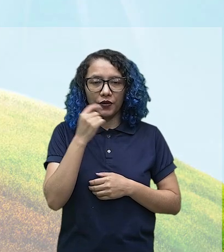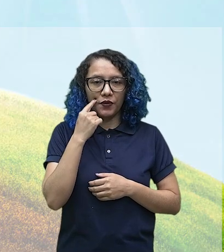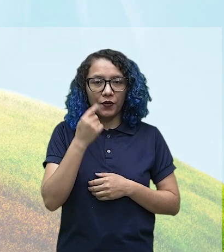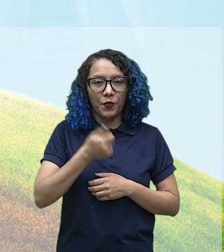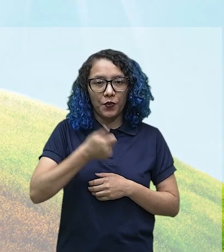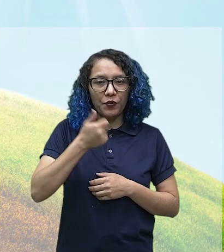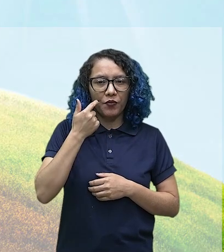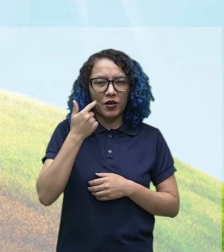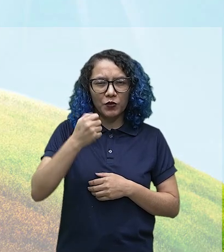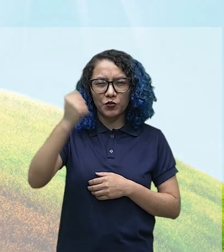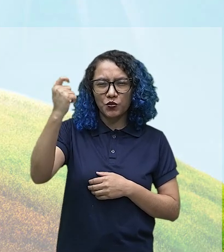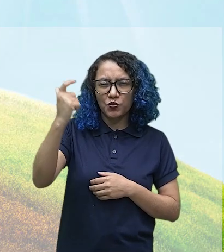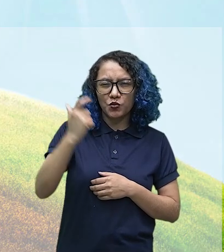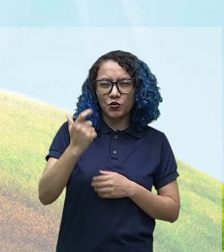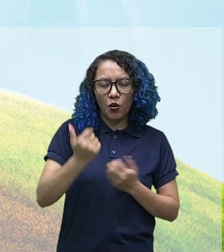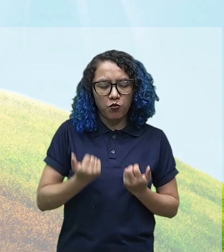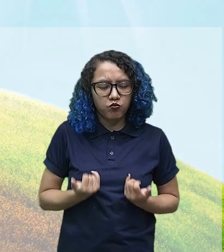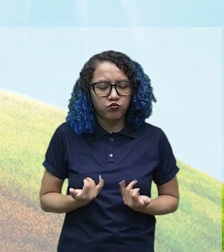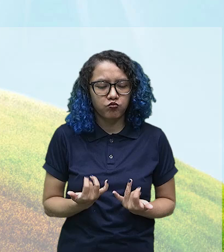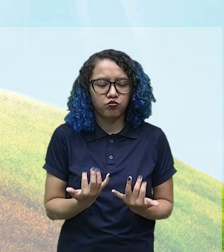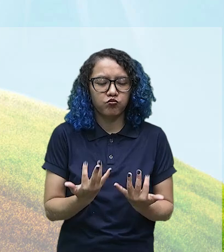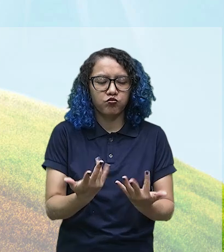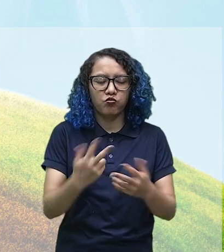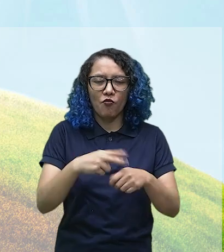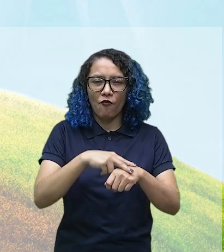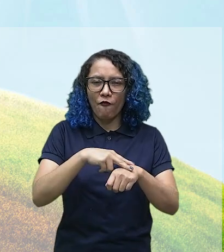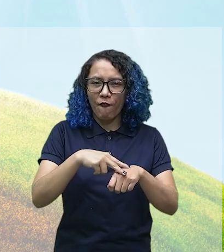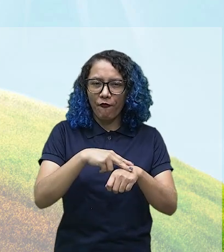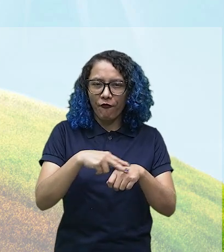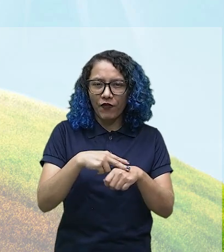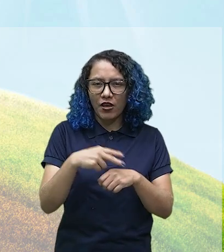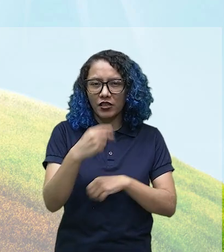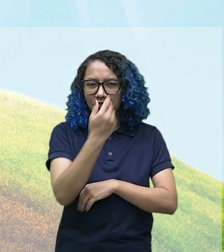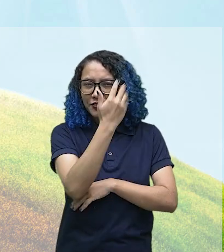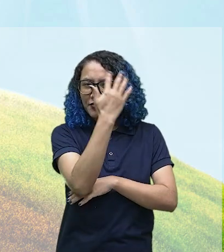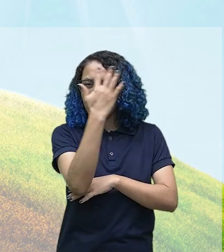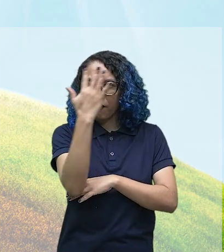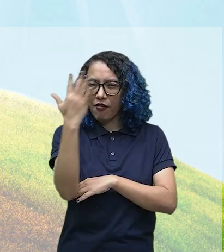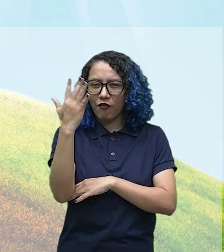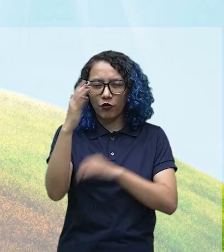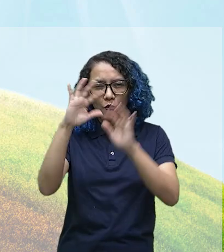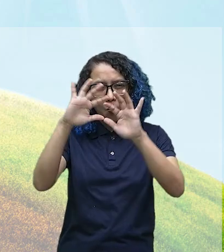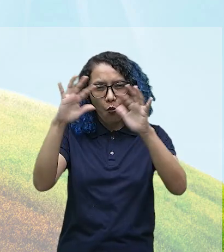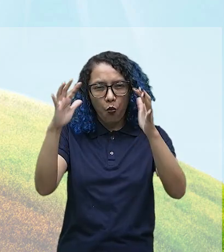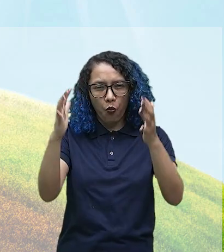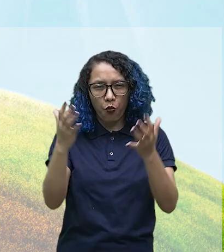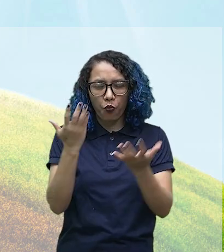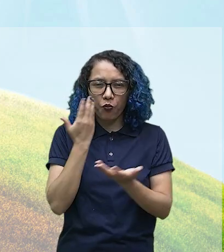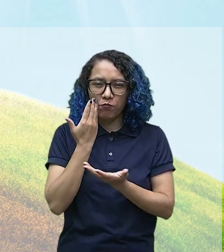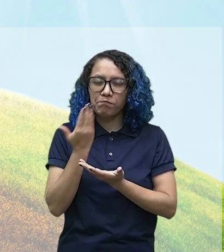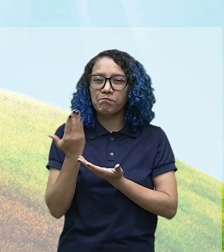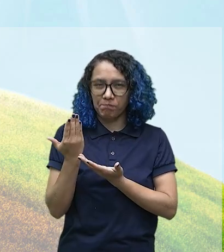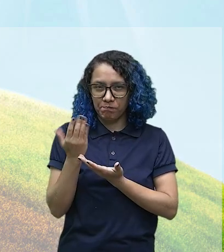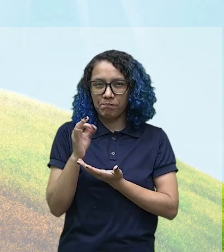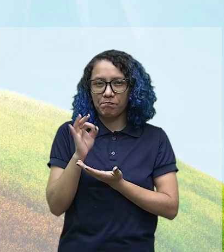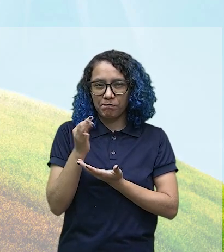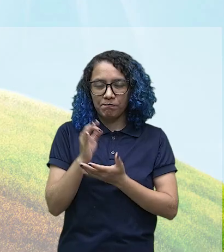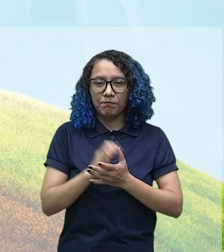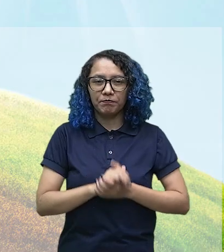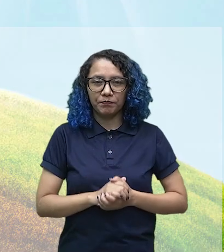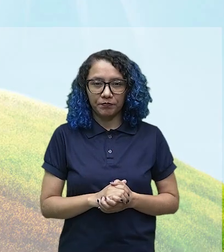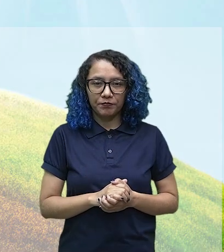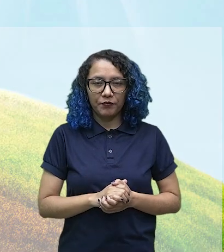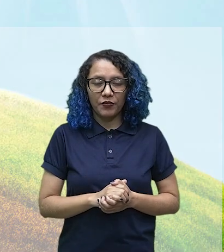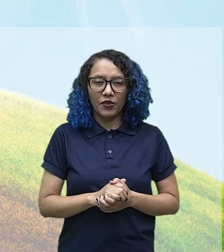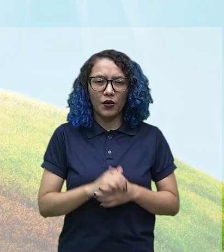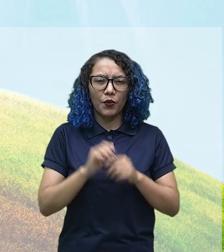cenário ensolarado, com uma grama verde, a árvore bastante frondosa, como vocês podem perceber. A gente vê um